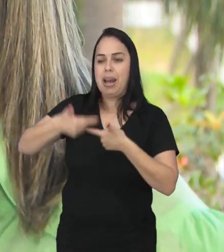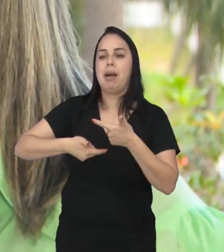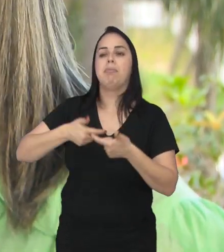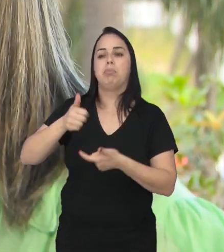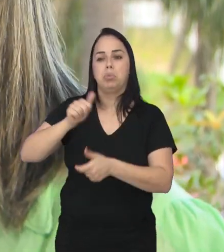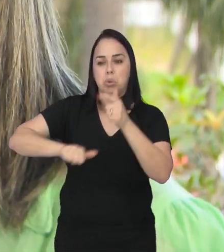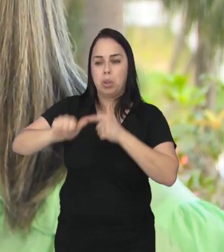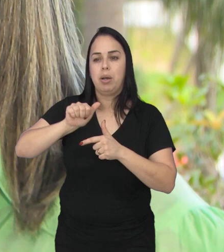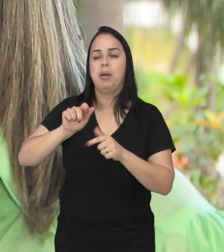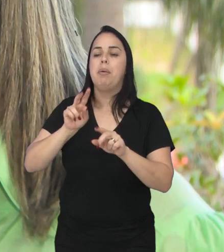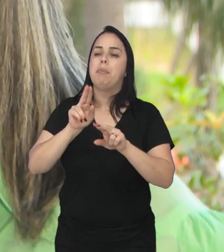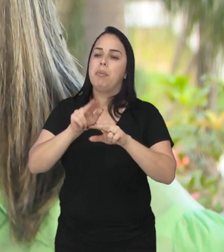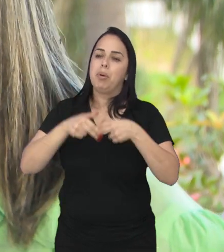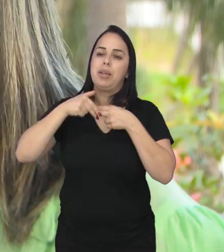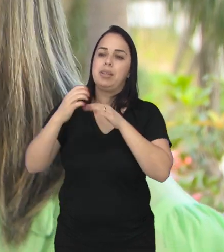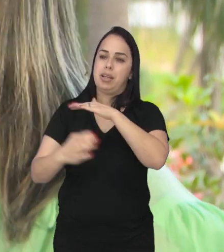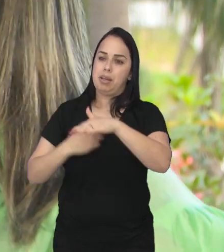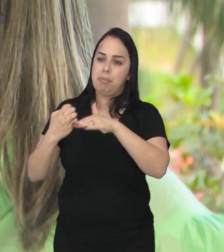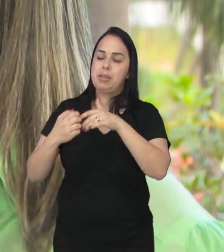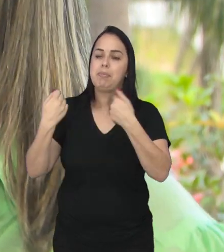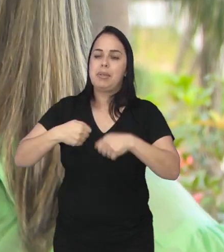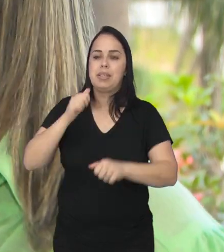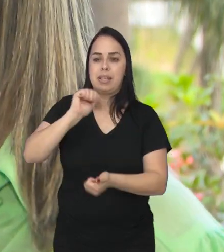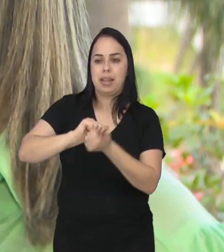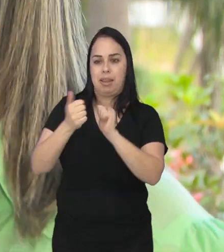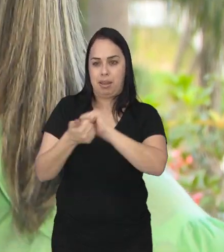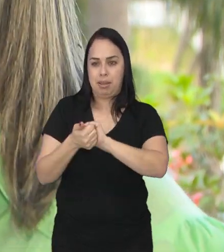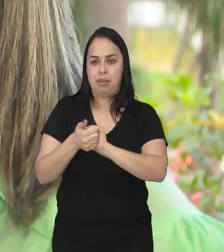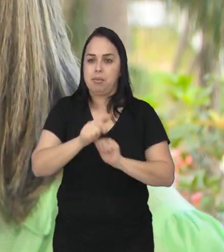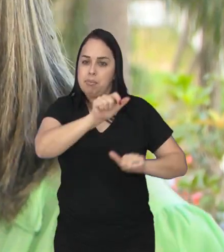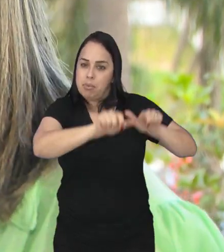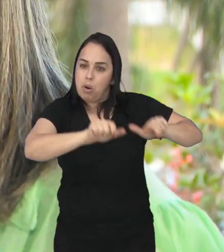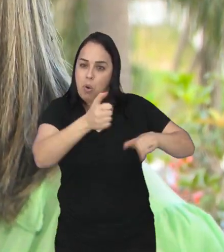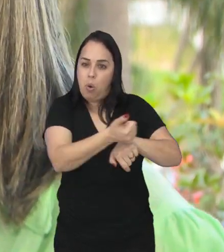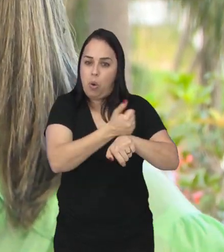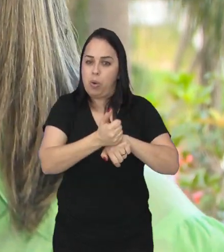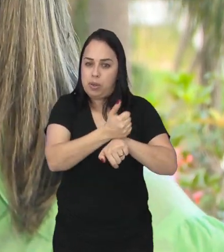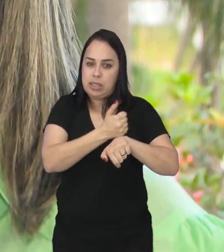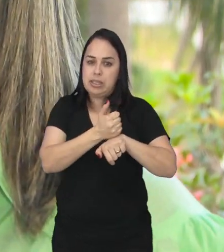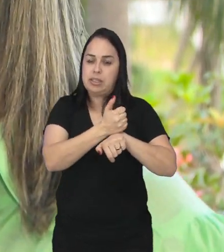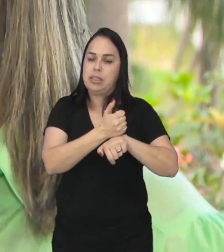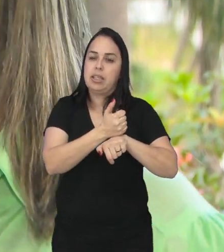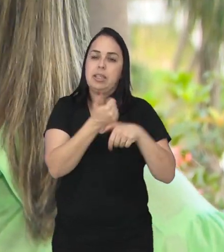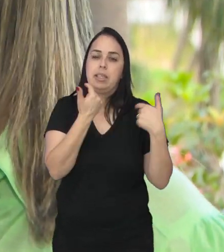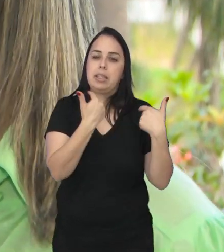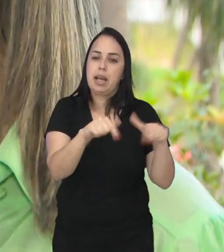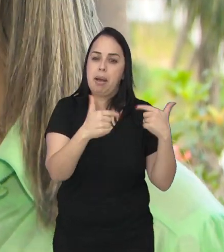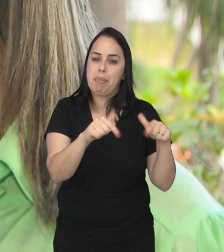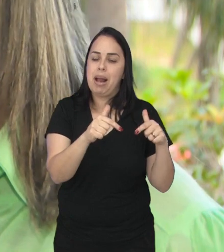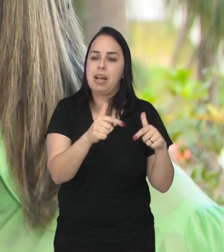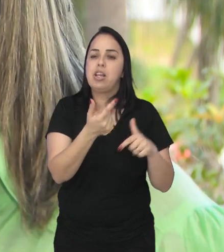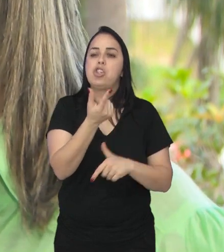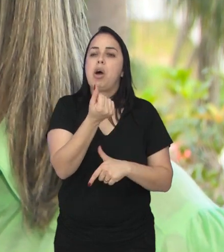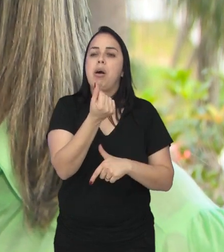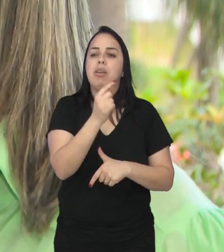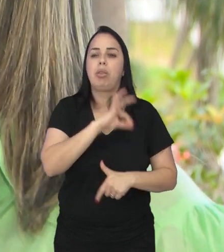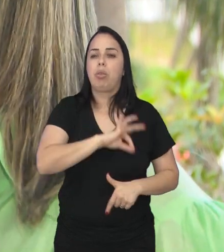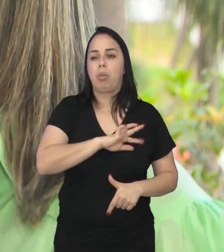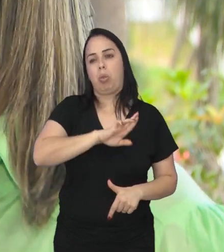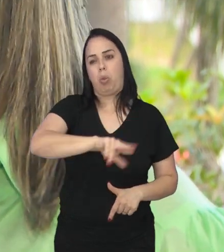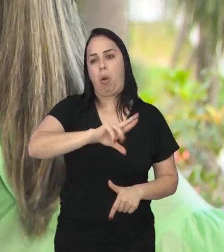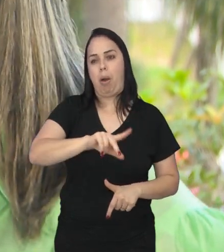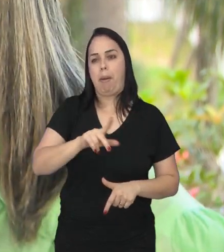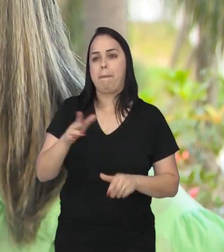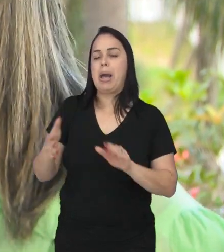precisam cada vez mais se adaptar a isso por conta né desses profissionais né trabalharem não só por conta da remuneração